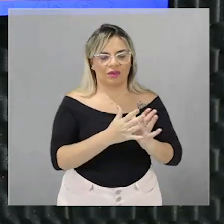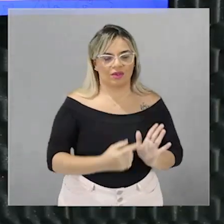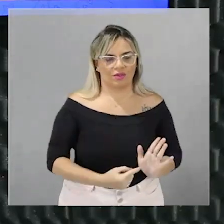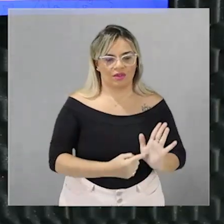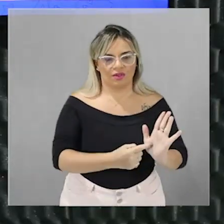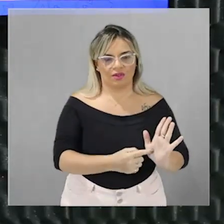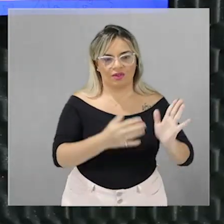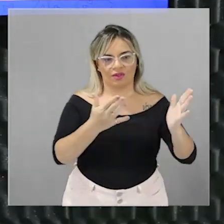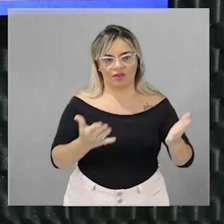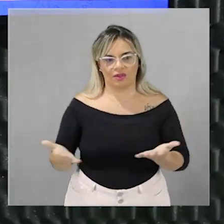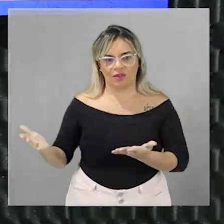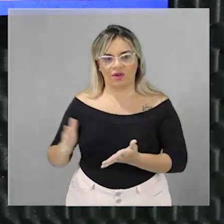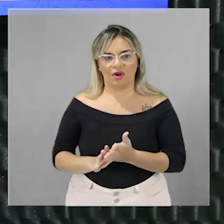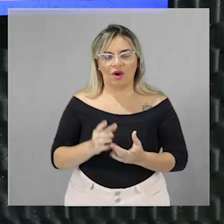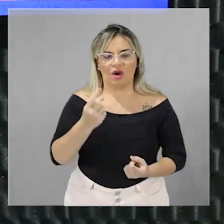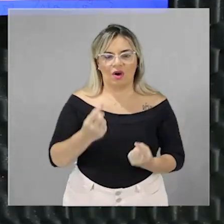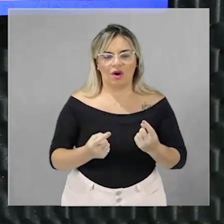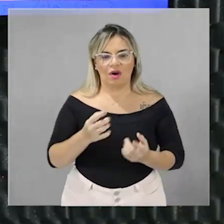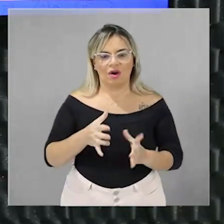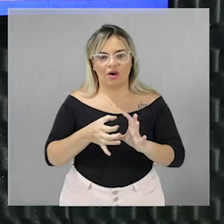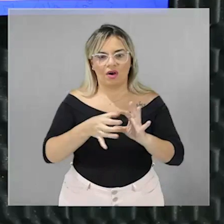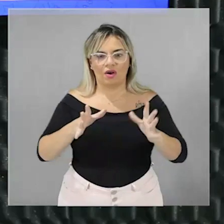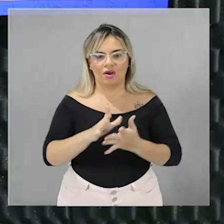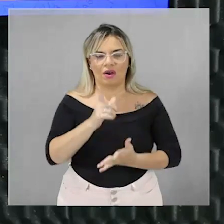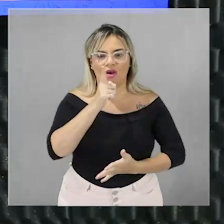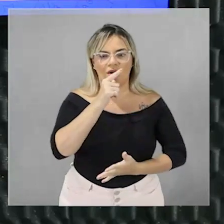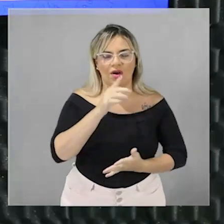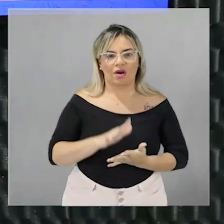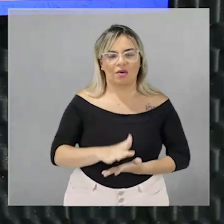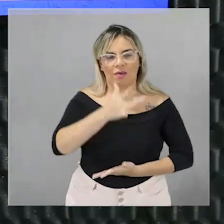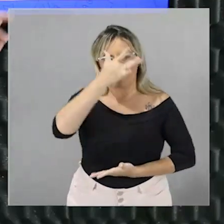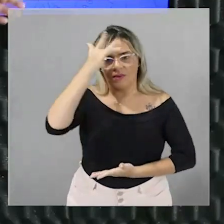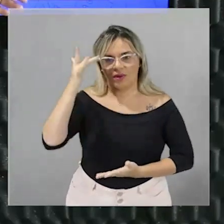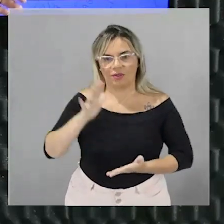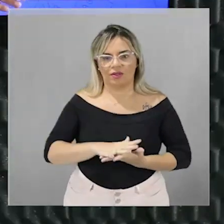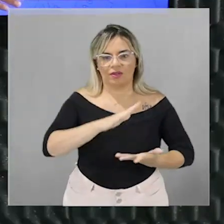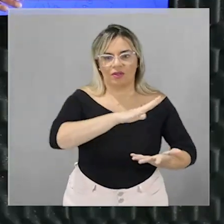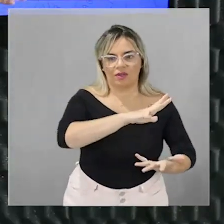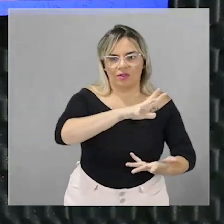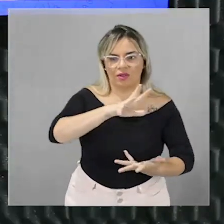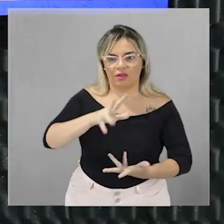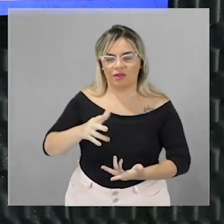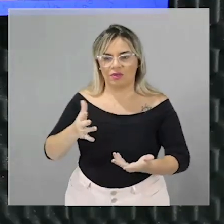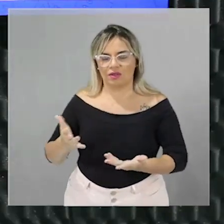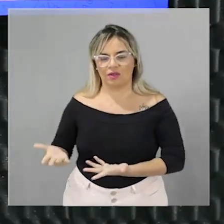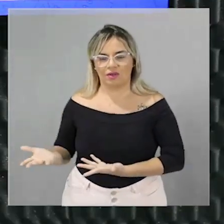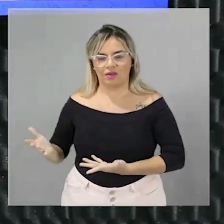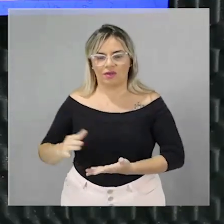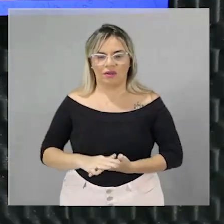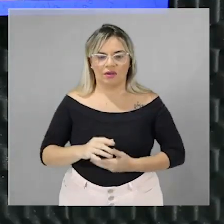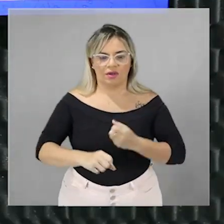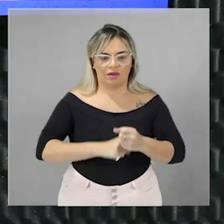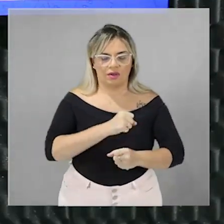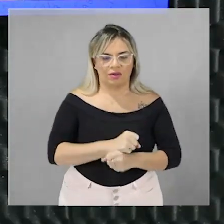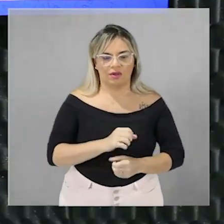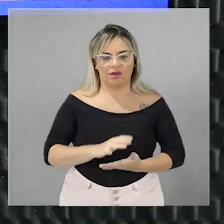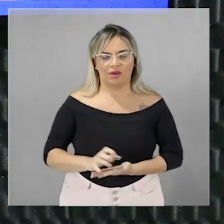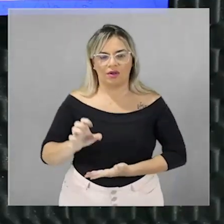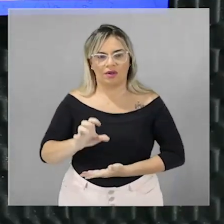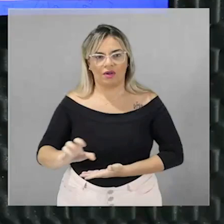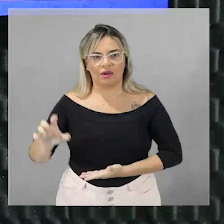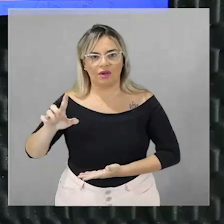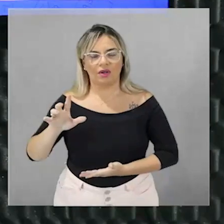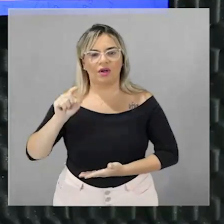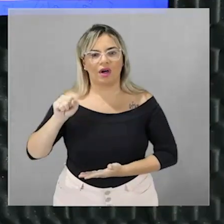o índice de disponibilidade da água per capita no mundo. O que eu quero te chamar a atenção é, onde tu vai estar de azul, nós vamos ter as regiões com